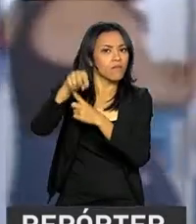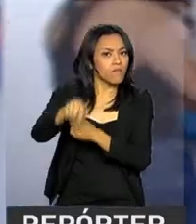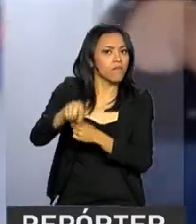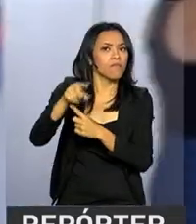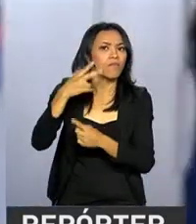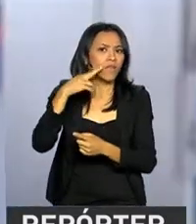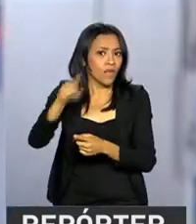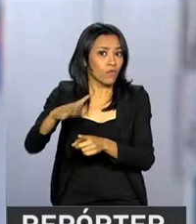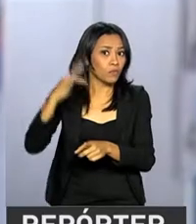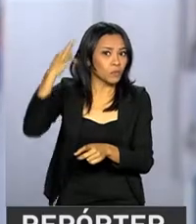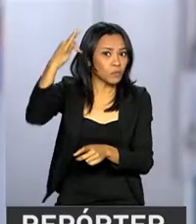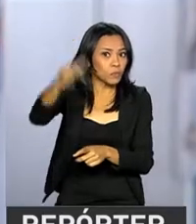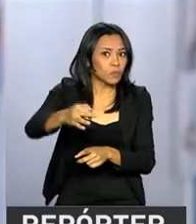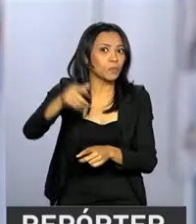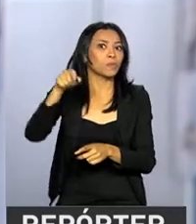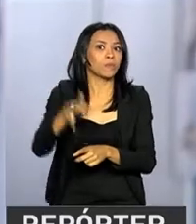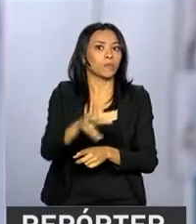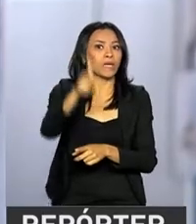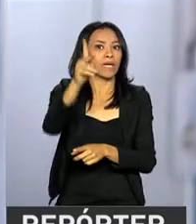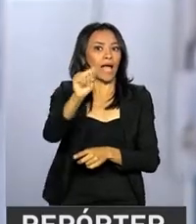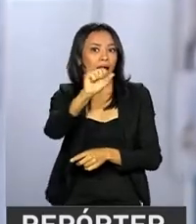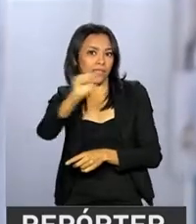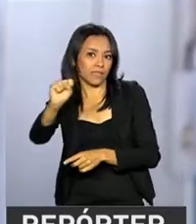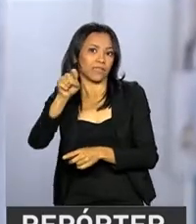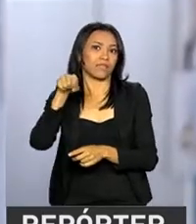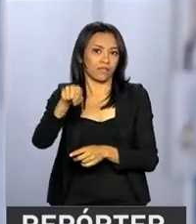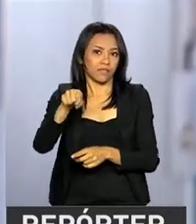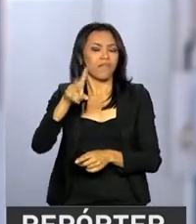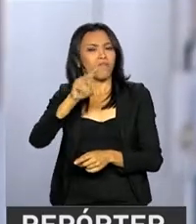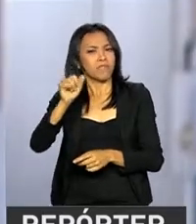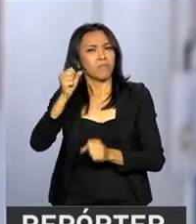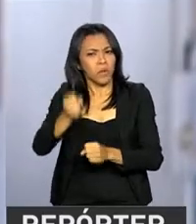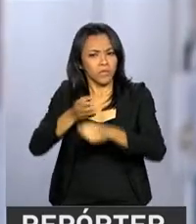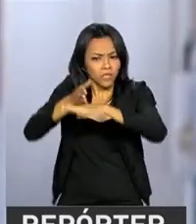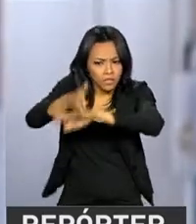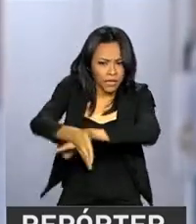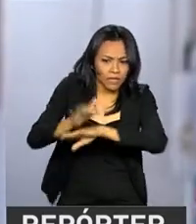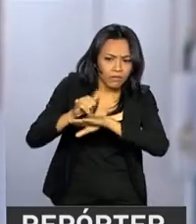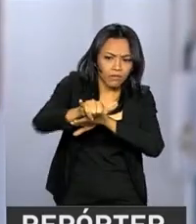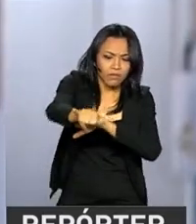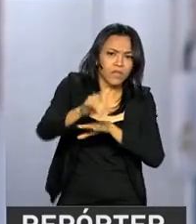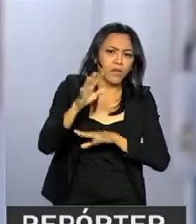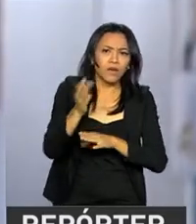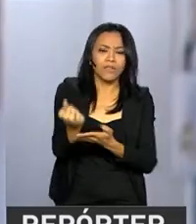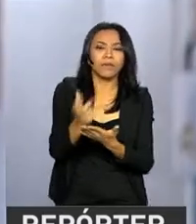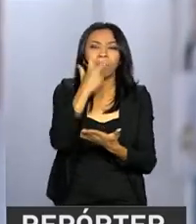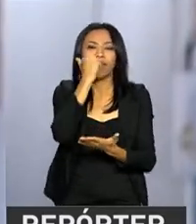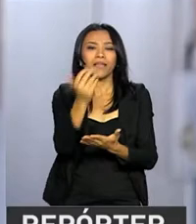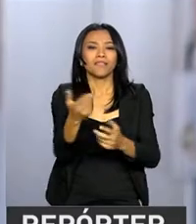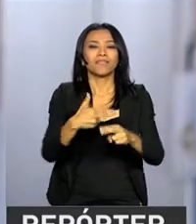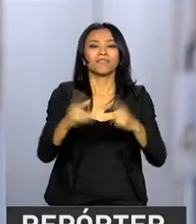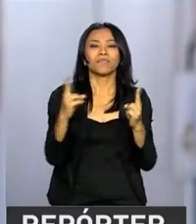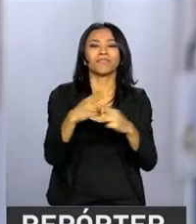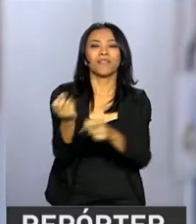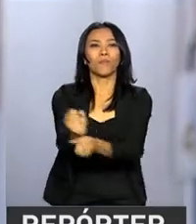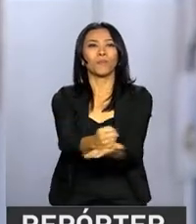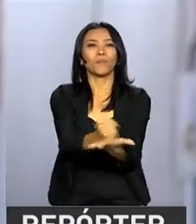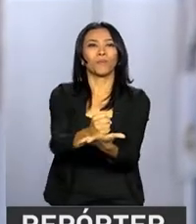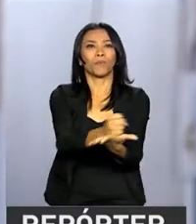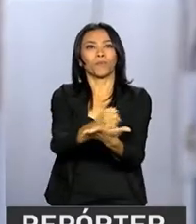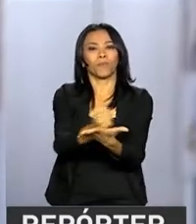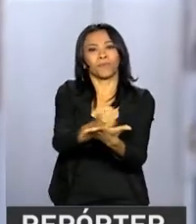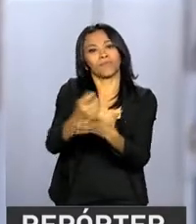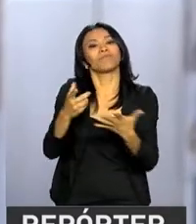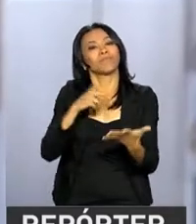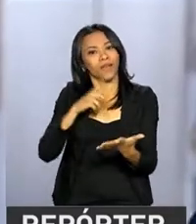vai ser o futuro caça da Força Aérea Brasileira. Vão poder, inclusive, entrar nesse protótipo e fazer uma simulação de voo. Também tem uma experiência semelhante